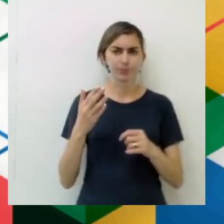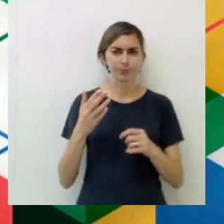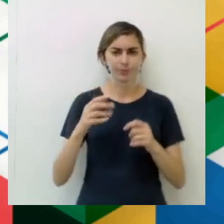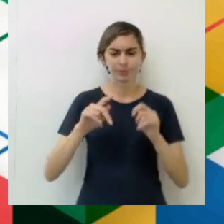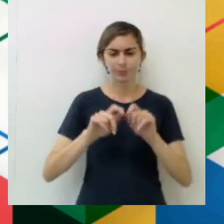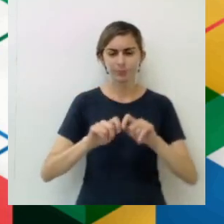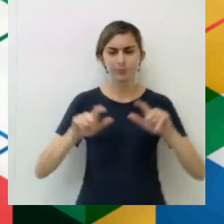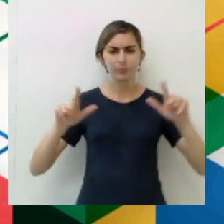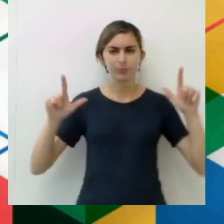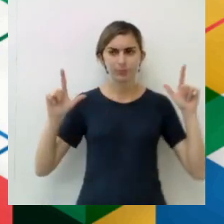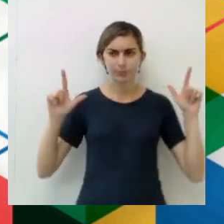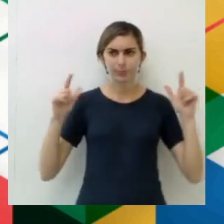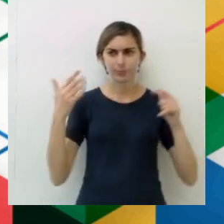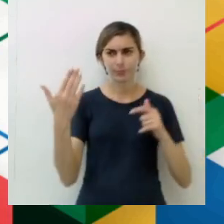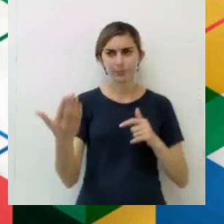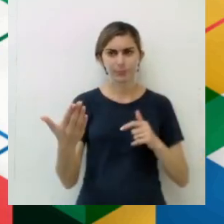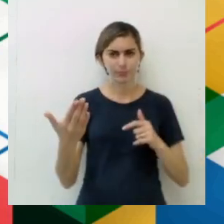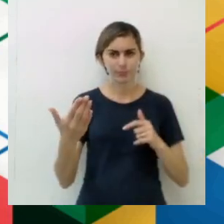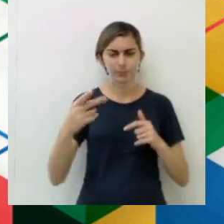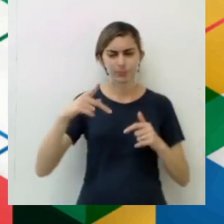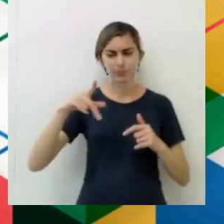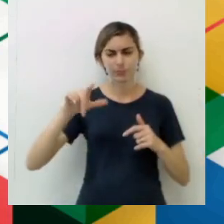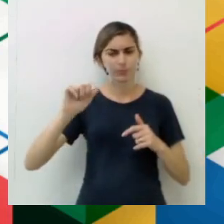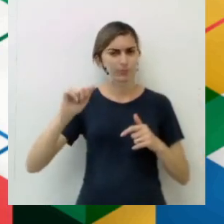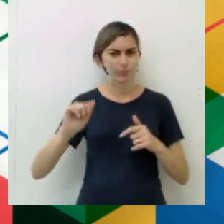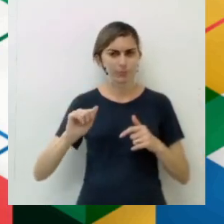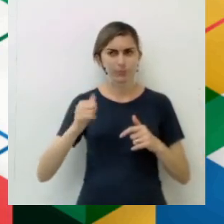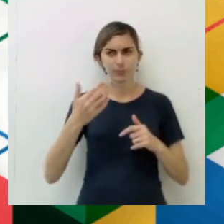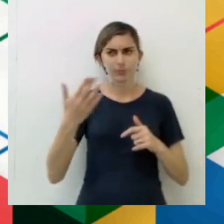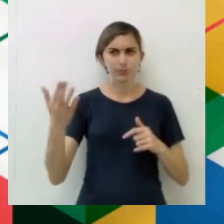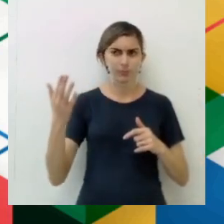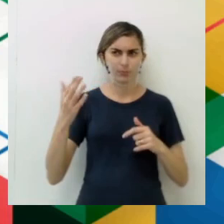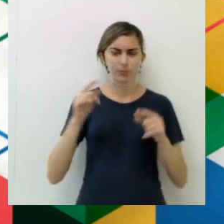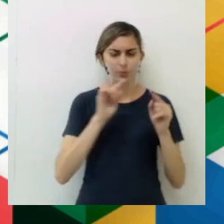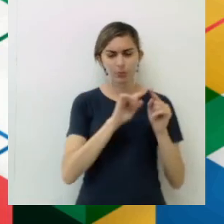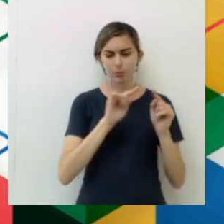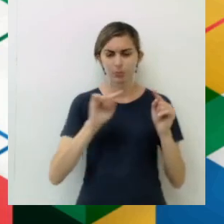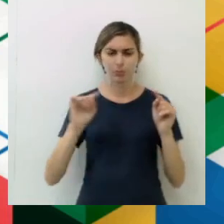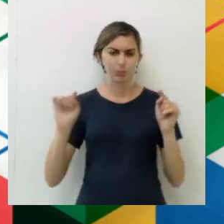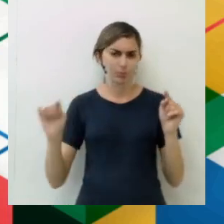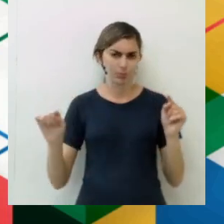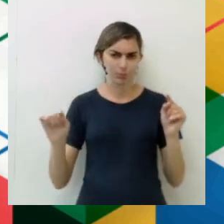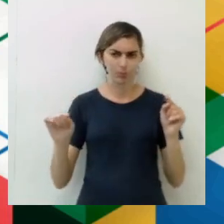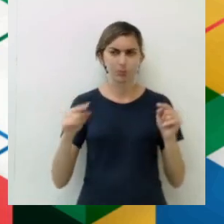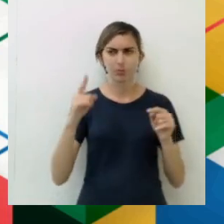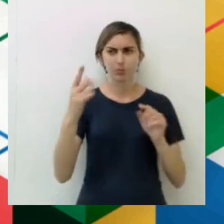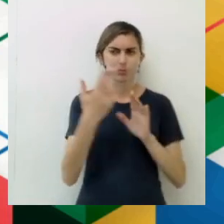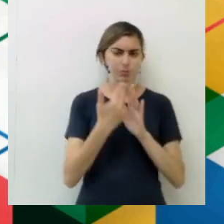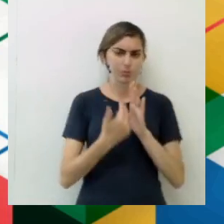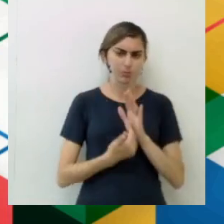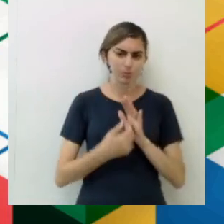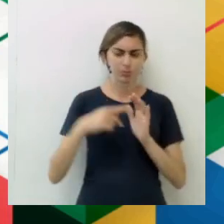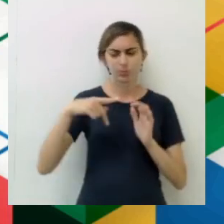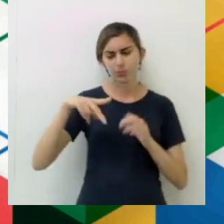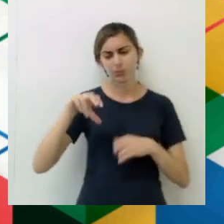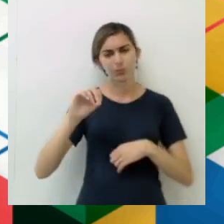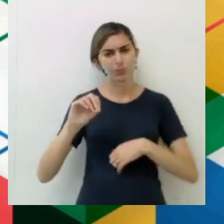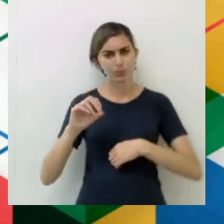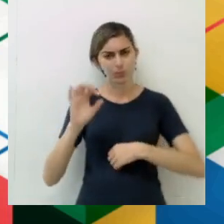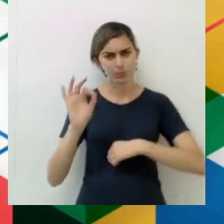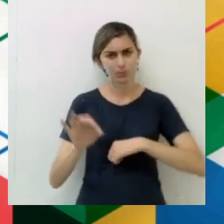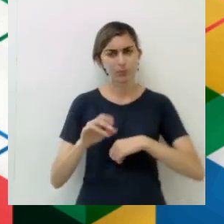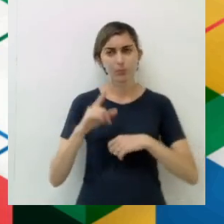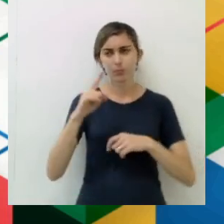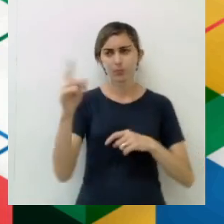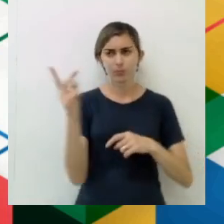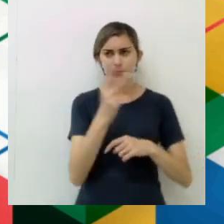um plano, deixa eu ver, ao contrário, aqui tem um plano, ó. Aqui esse pontilhadozinho feioso que eu desenhei é um plano, tá certo?